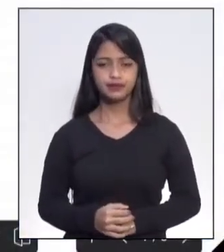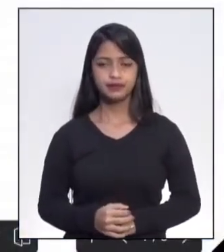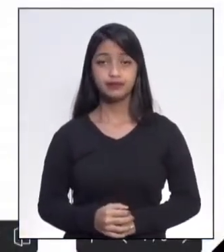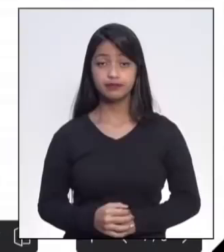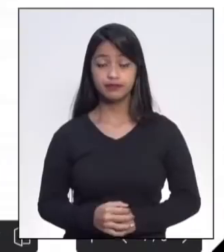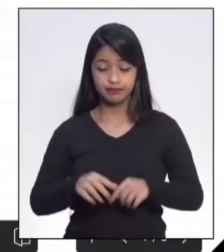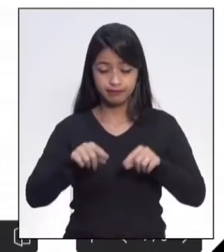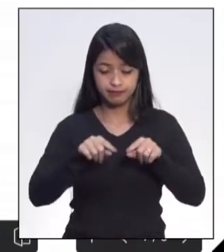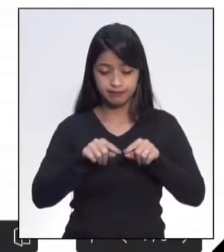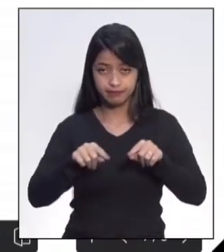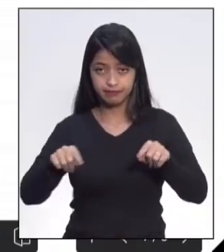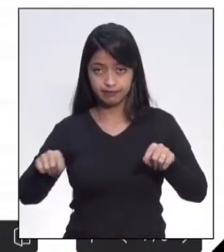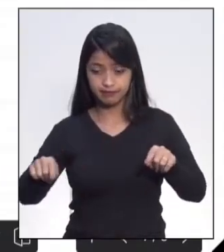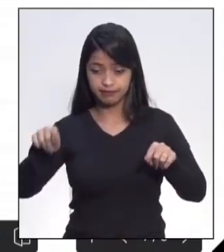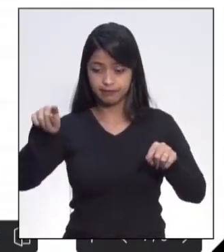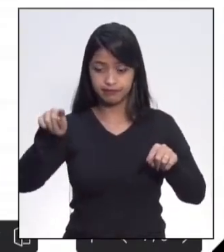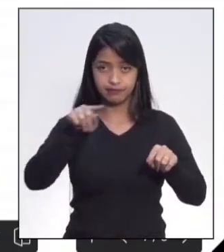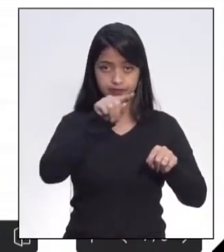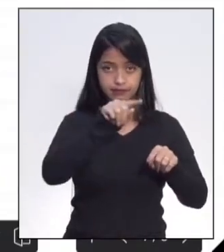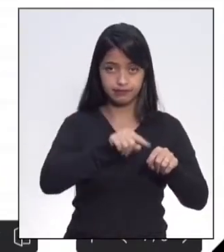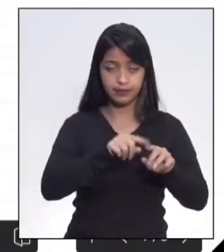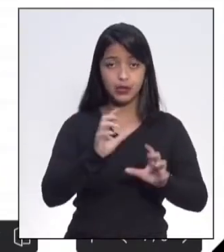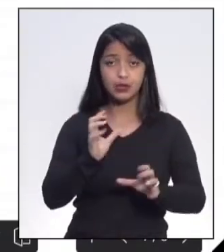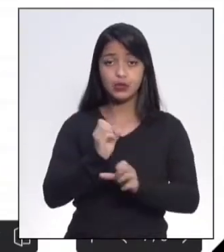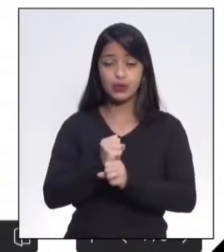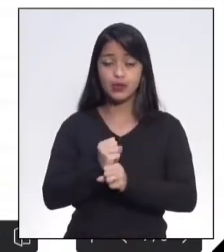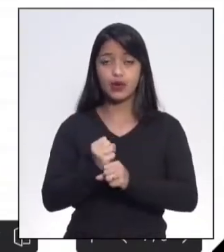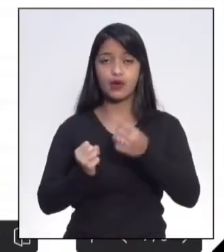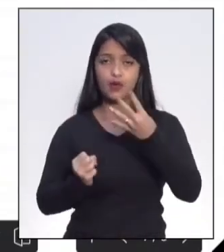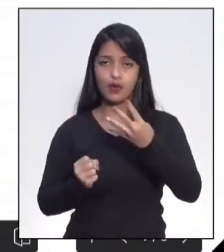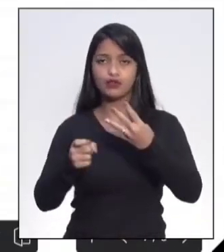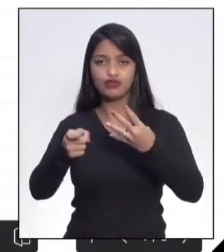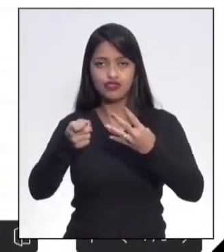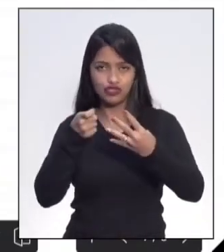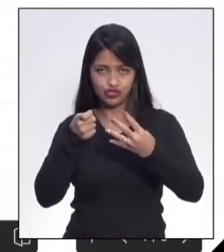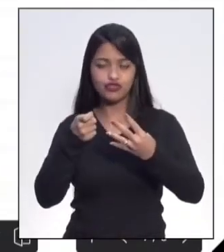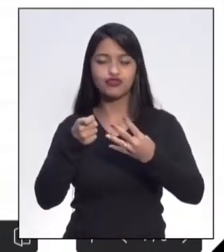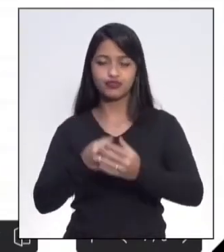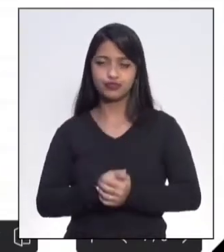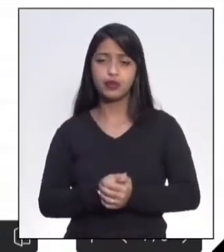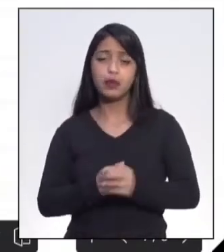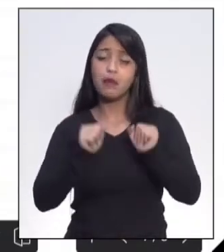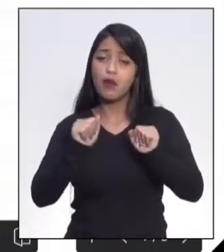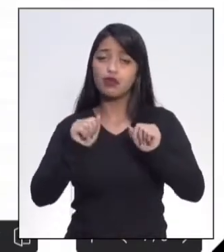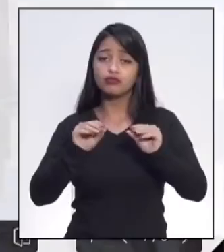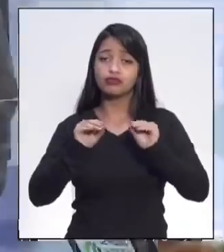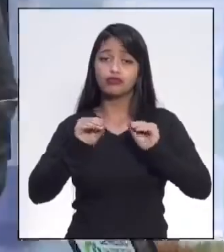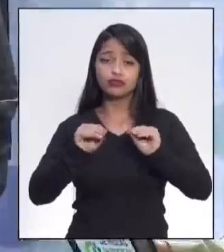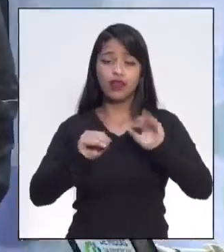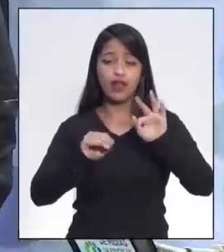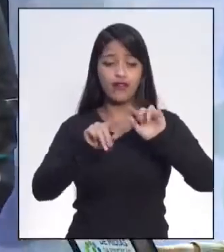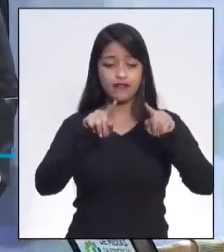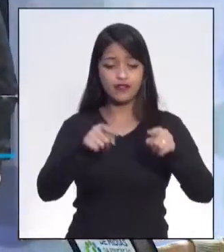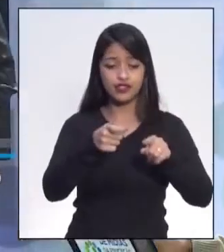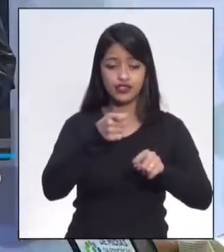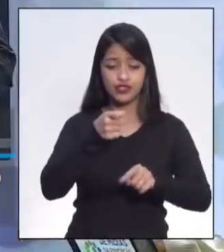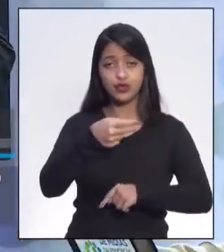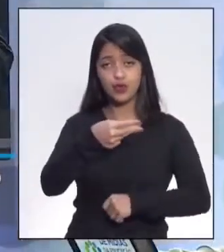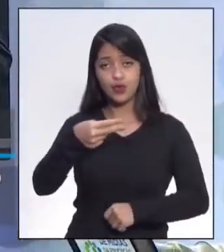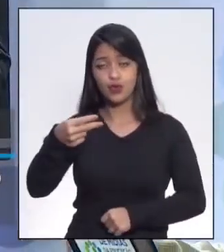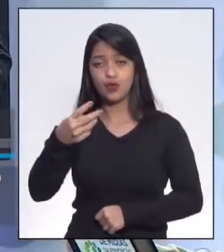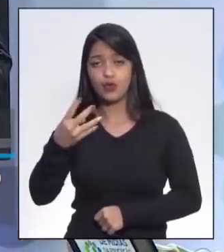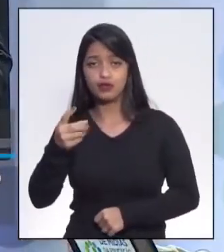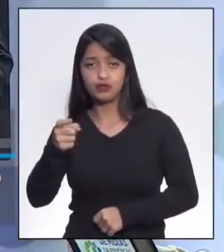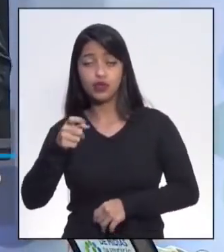4x, então eu posso chamar de f de x igual a 4x, ou y igual a